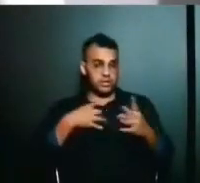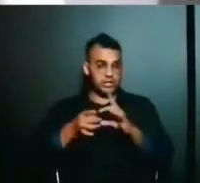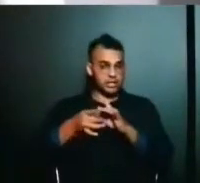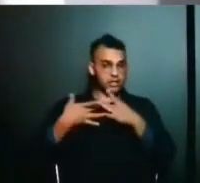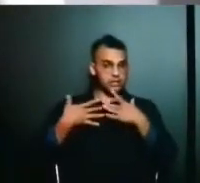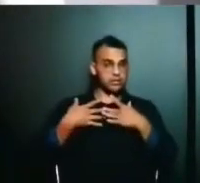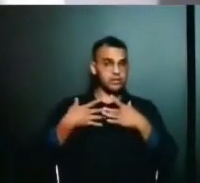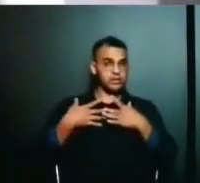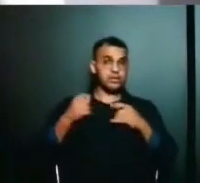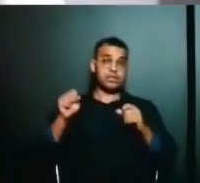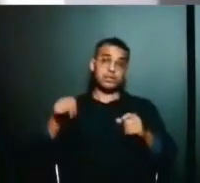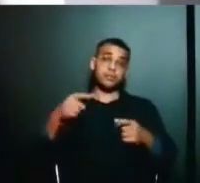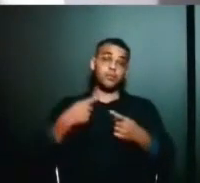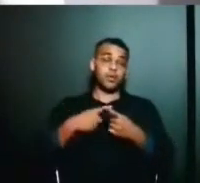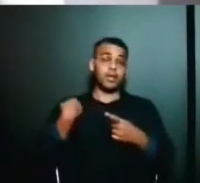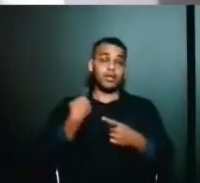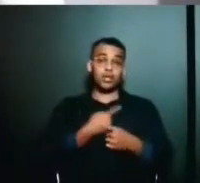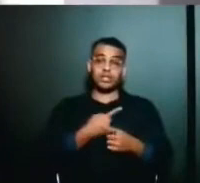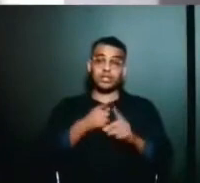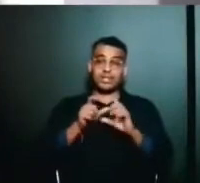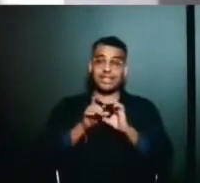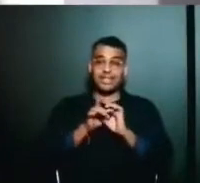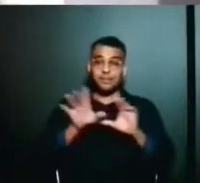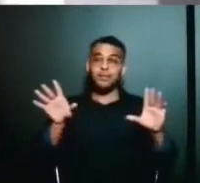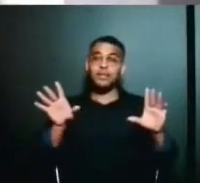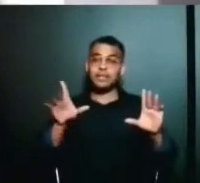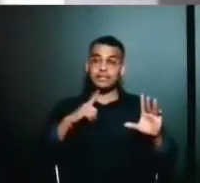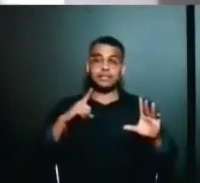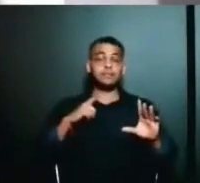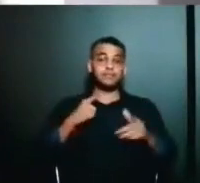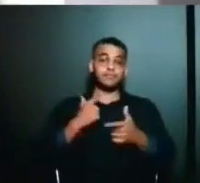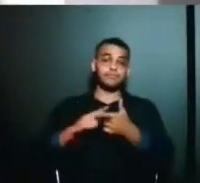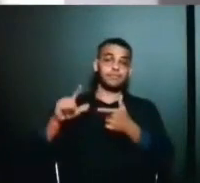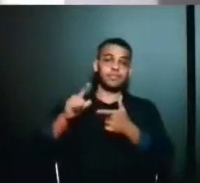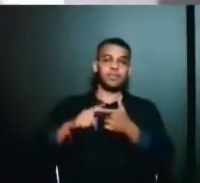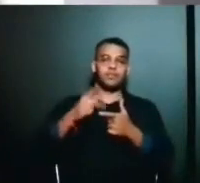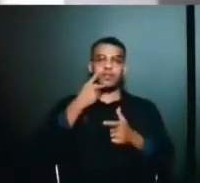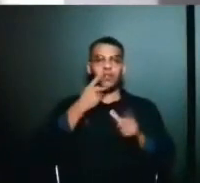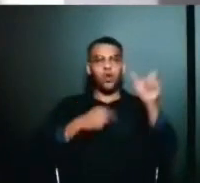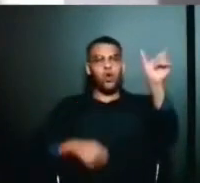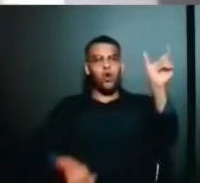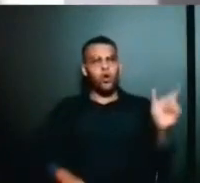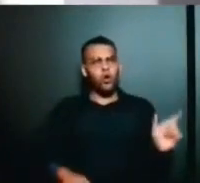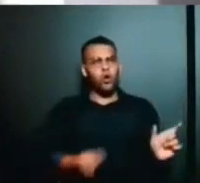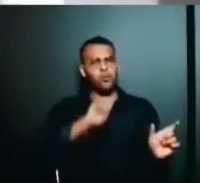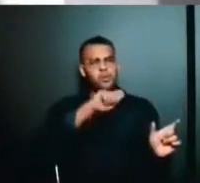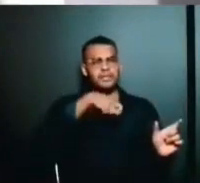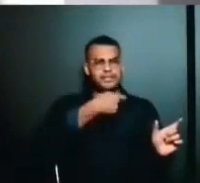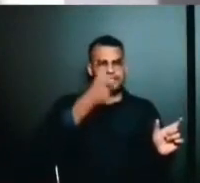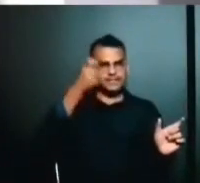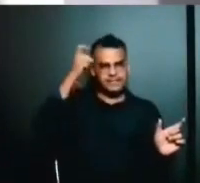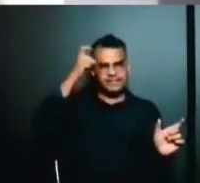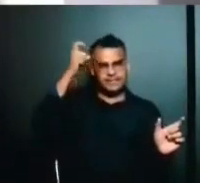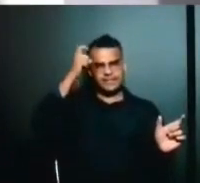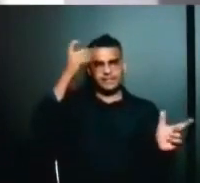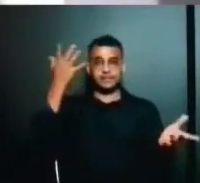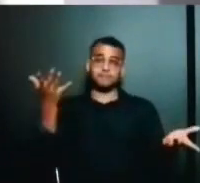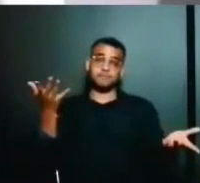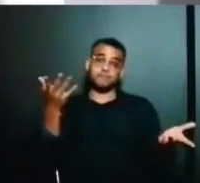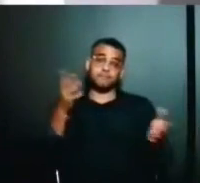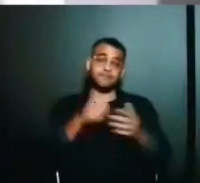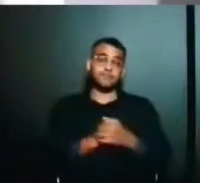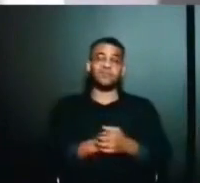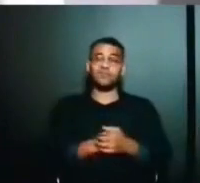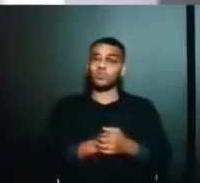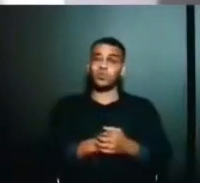em xeque. Então, demonizar homens, para mim, é uma das pautas mais vis e ignorantes